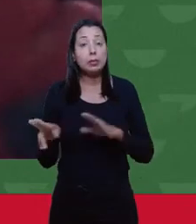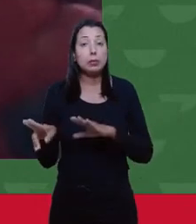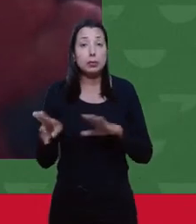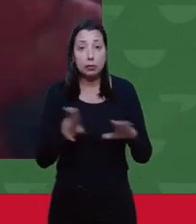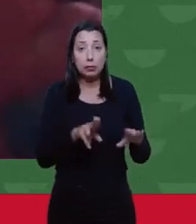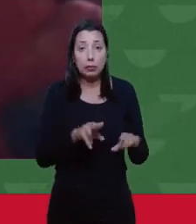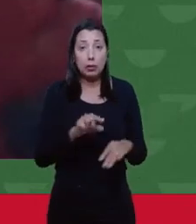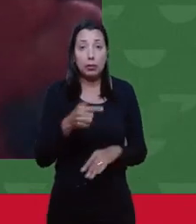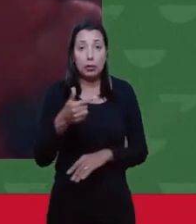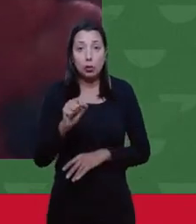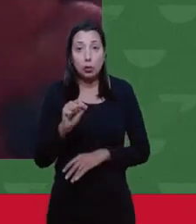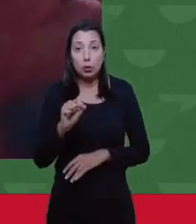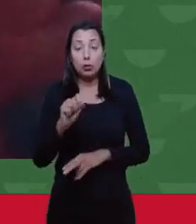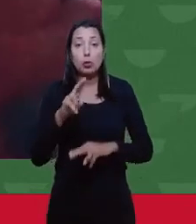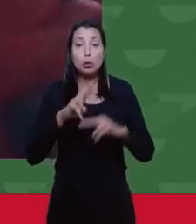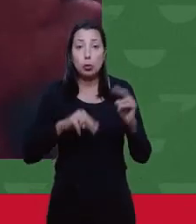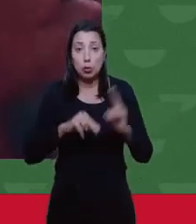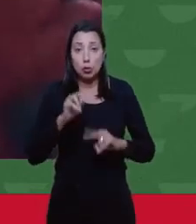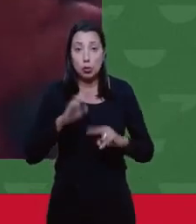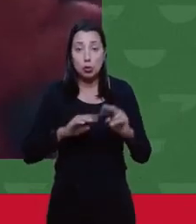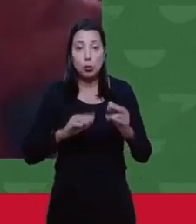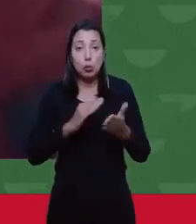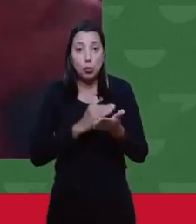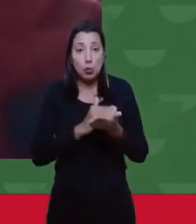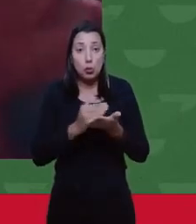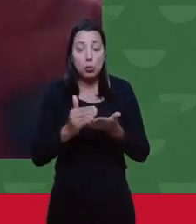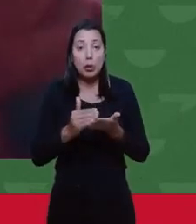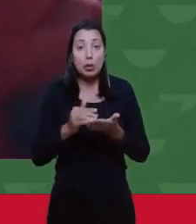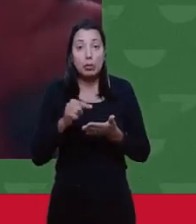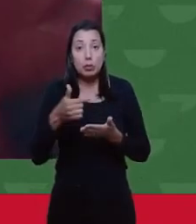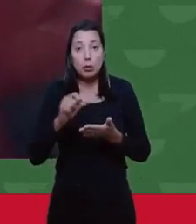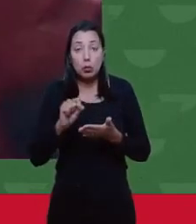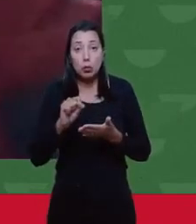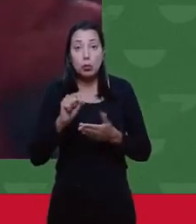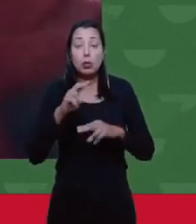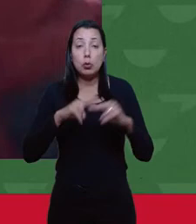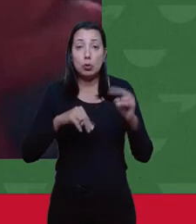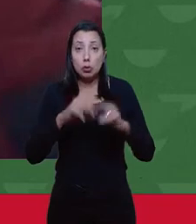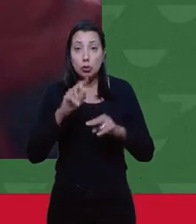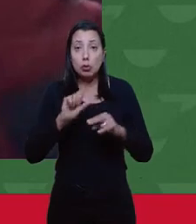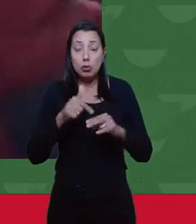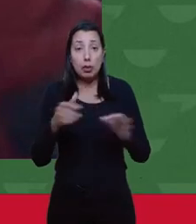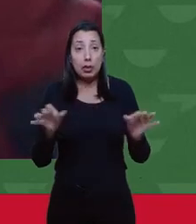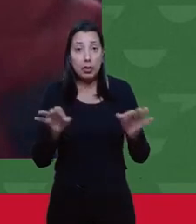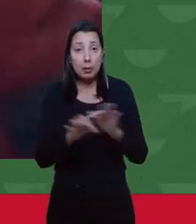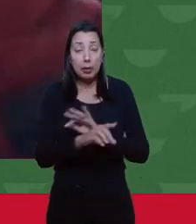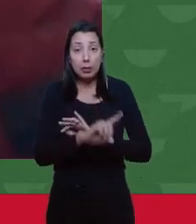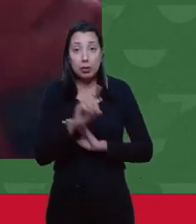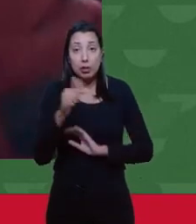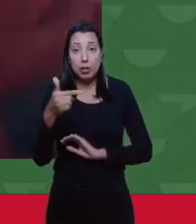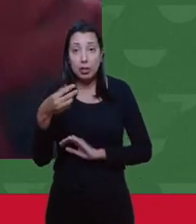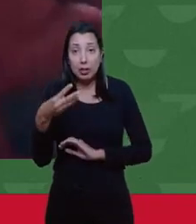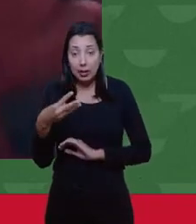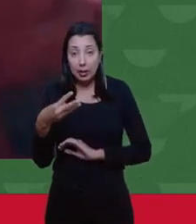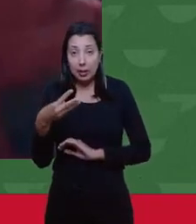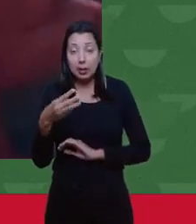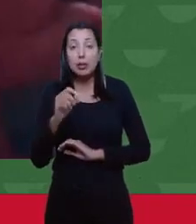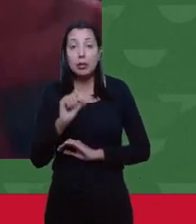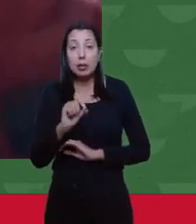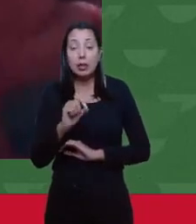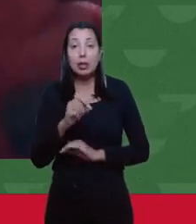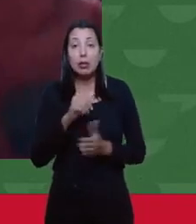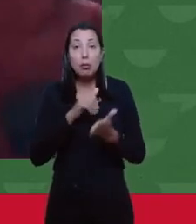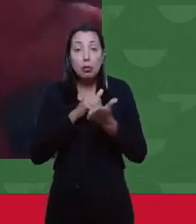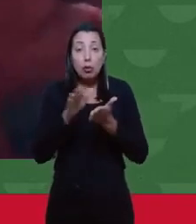semana do 28 de junho, começa com o 28 de junho e vai ser concluída no próximo dia 3 com um grande ato,